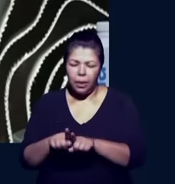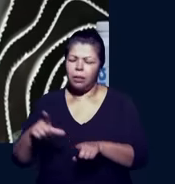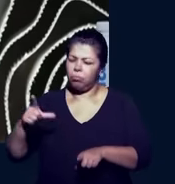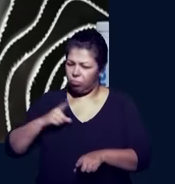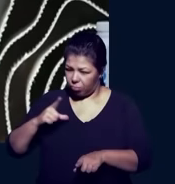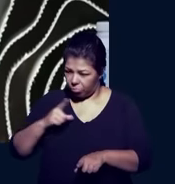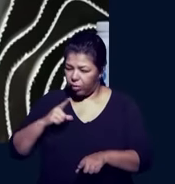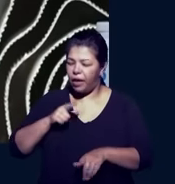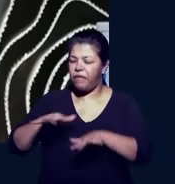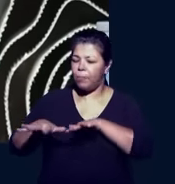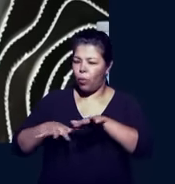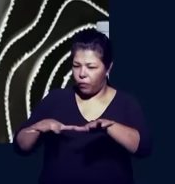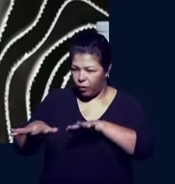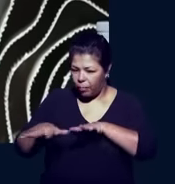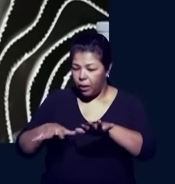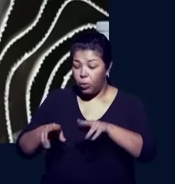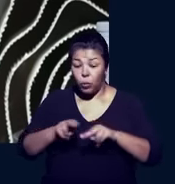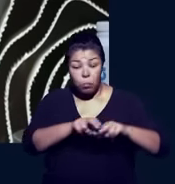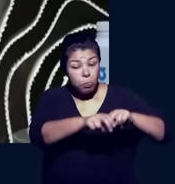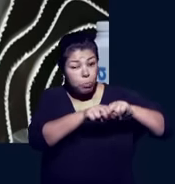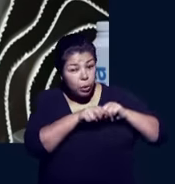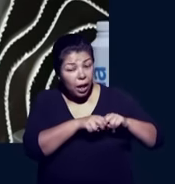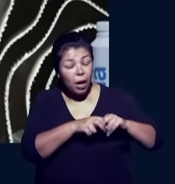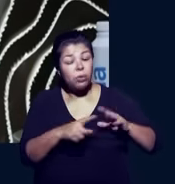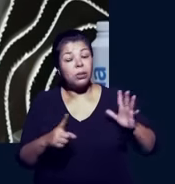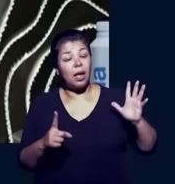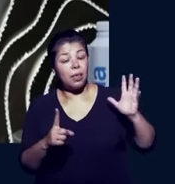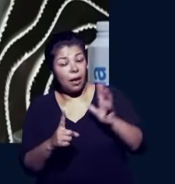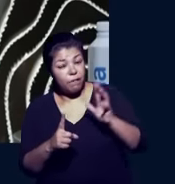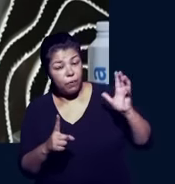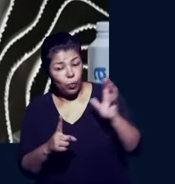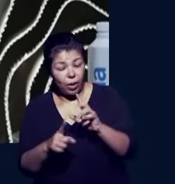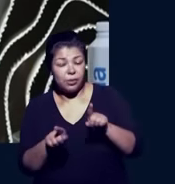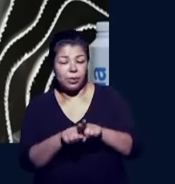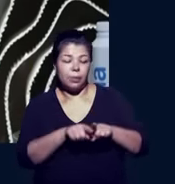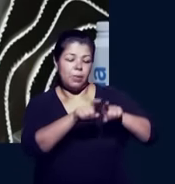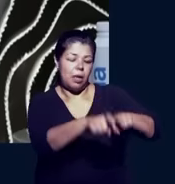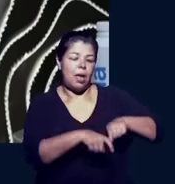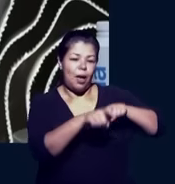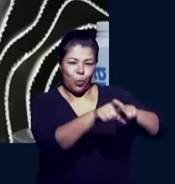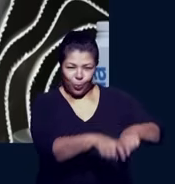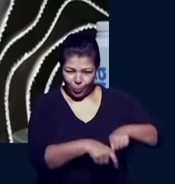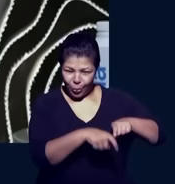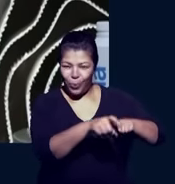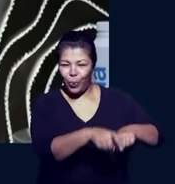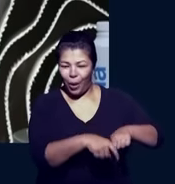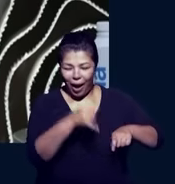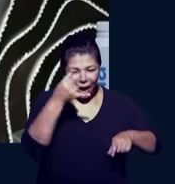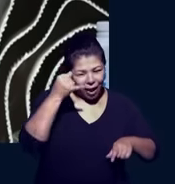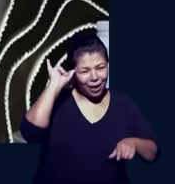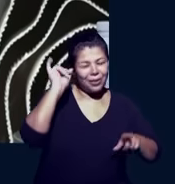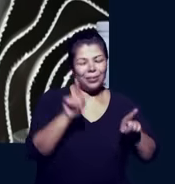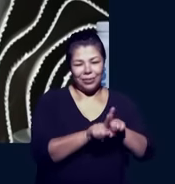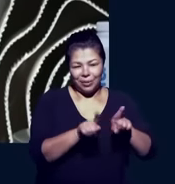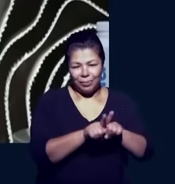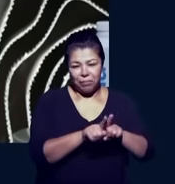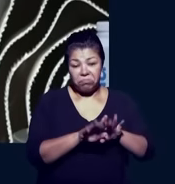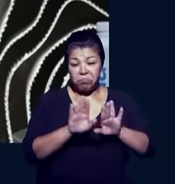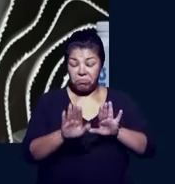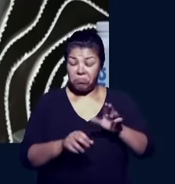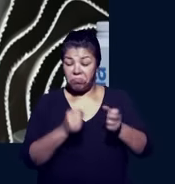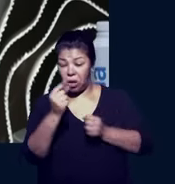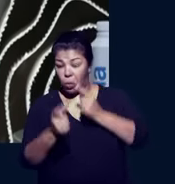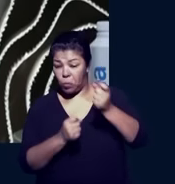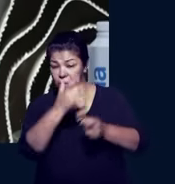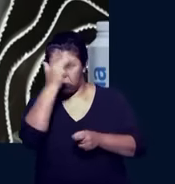da agropecuária começa a mostrar também algum sinal de desaceleração que algum Alguns podem olhar e falar nossa mas tava bom do jeito que tava ou